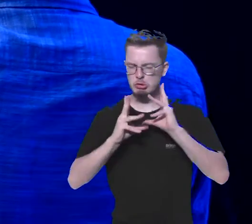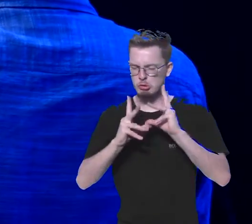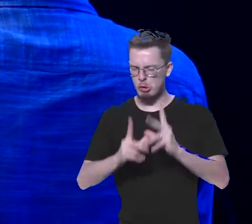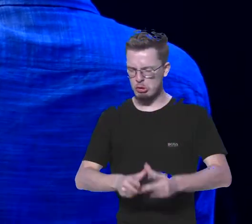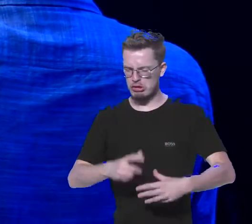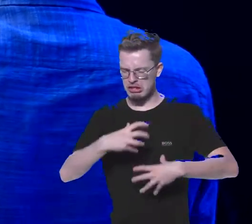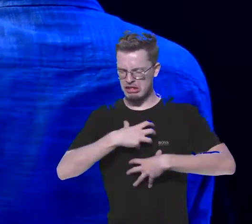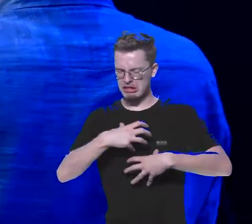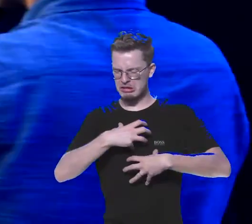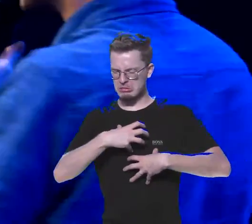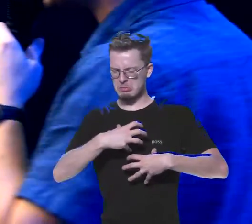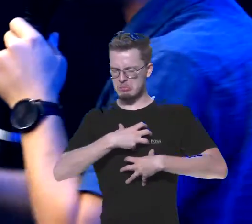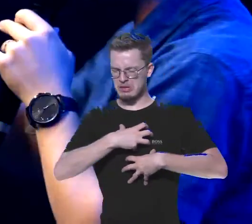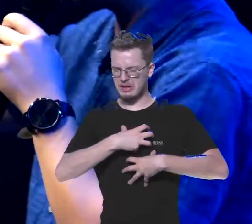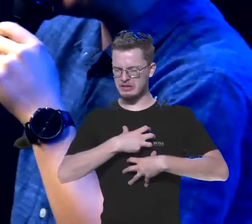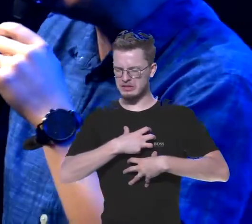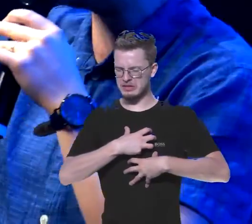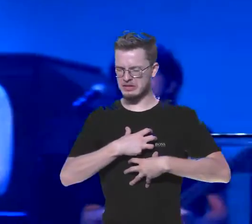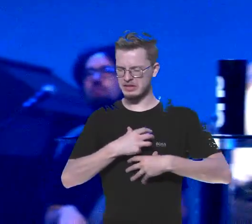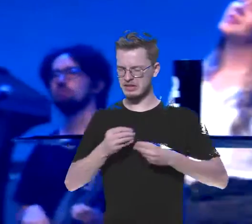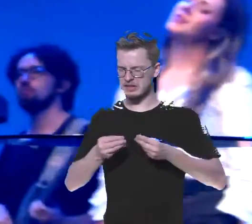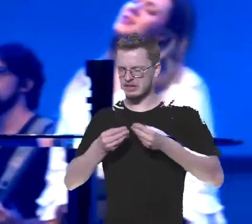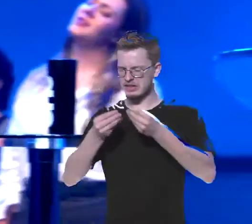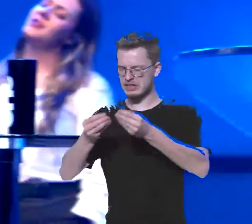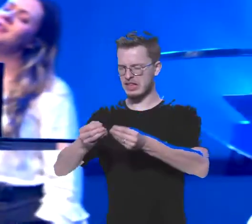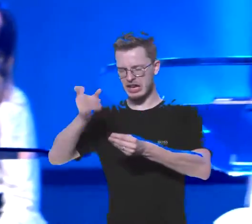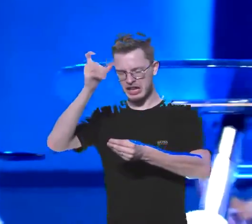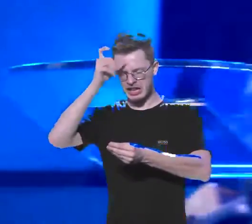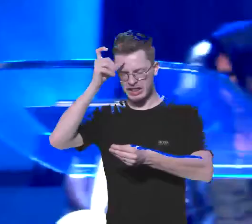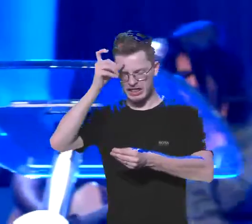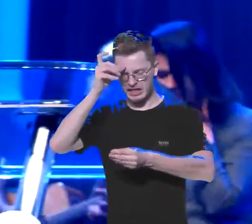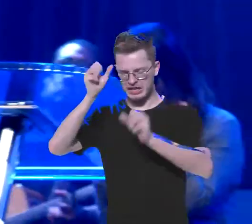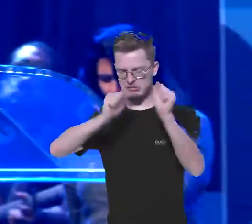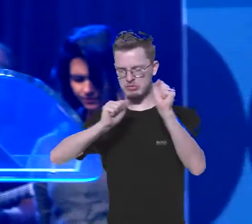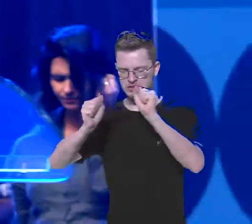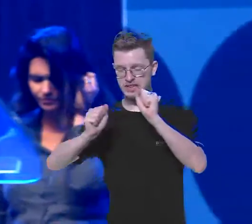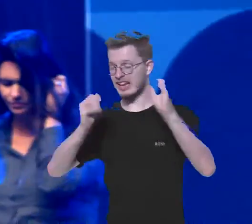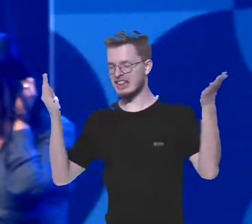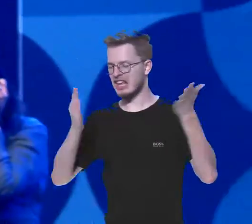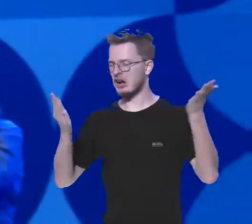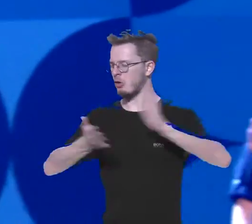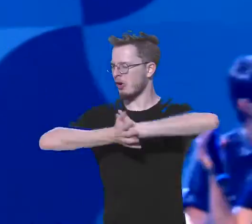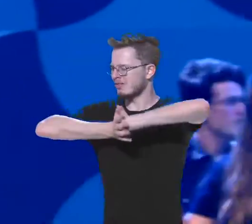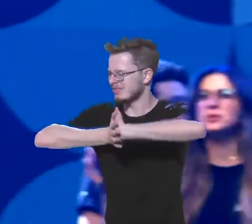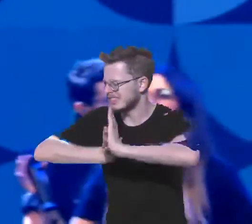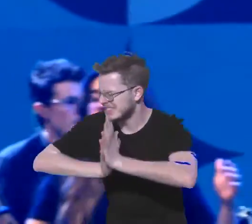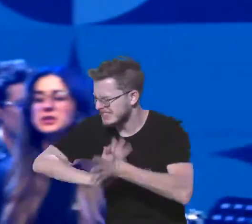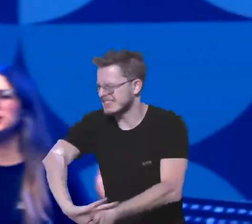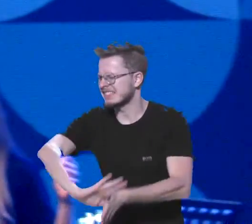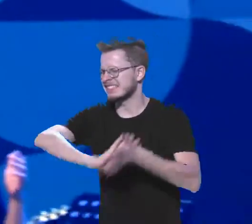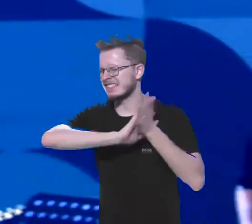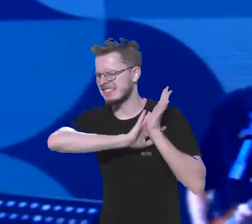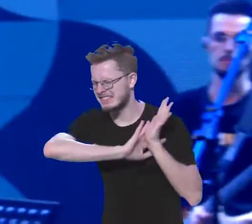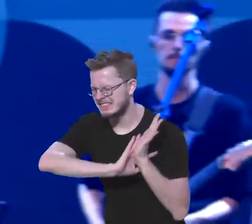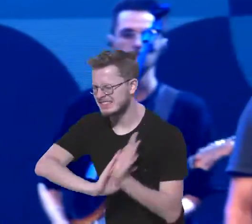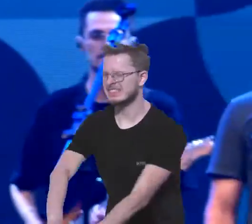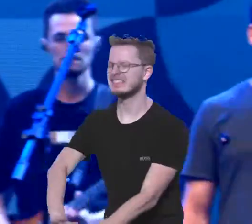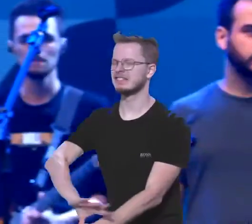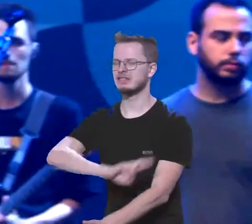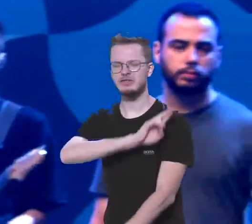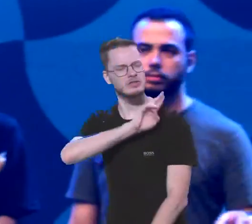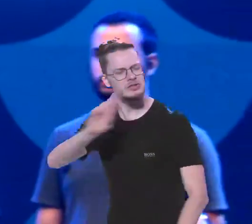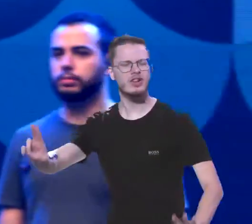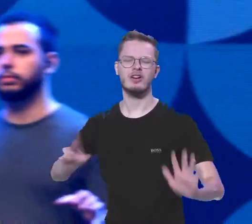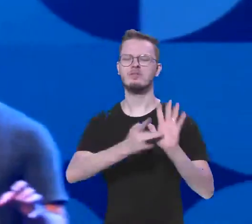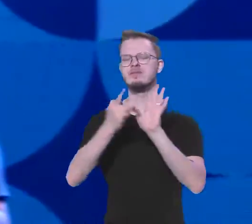sentimentos deram a Satanás, que seja cancelado agora, na autoridade do poderoso nome de Jesus, e